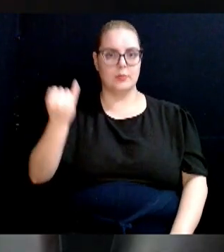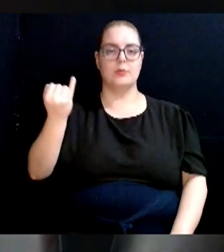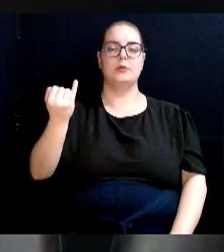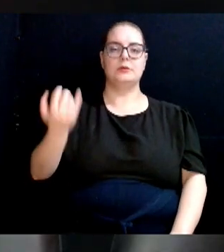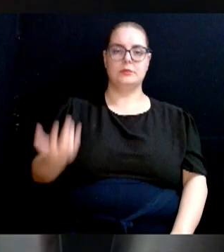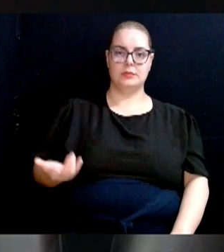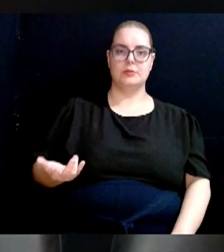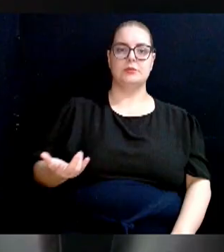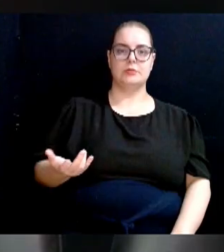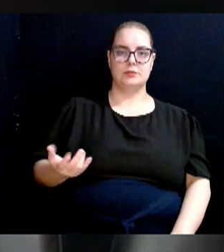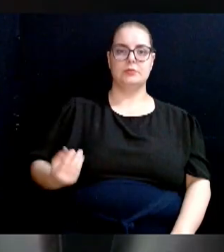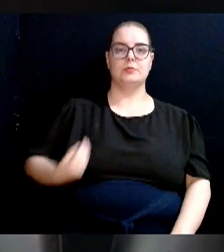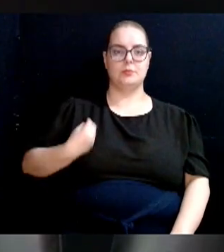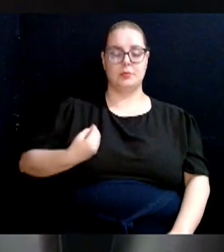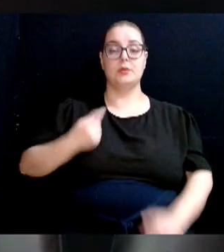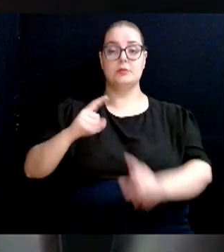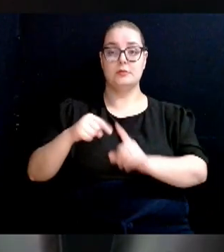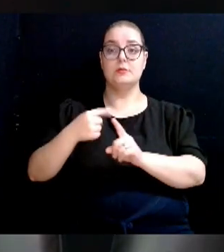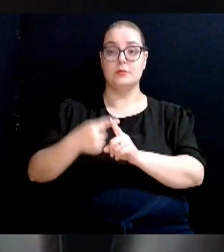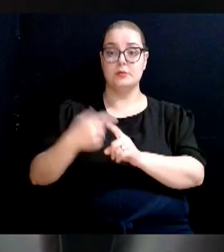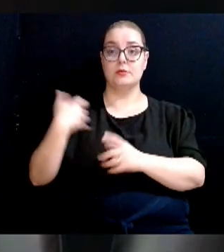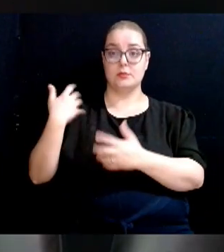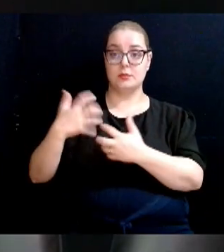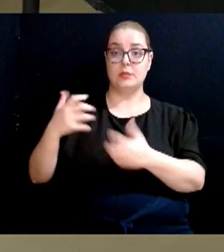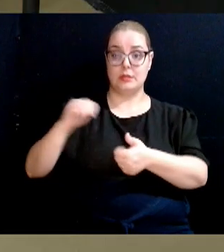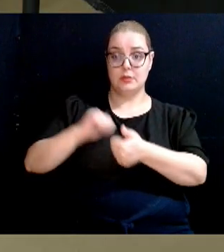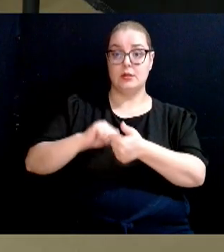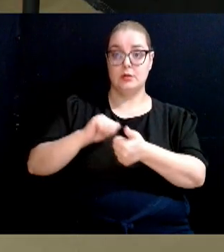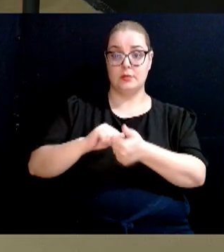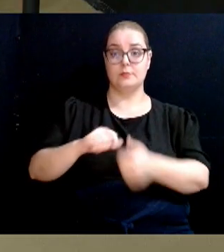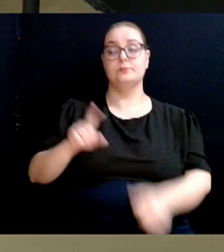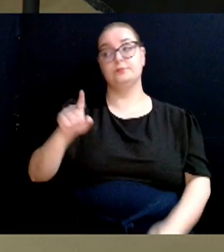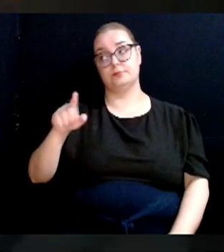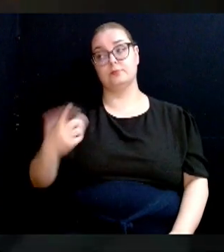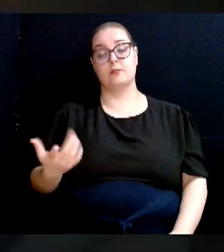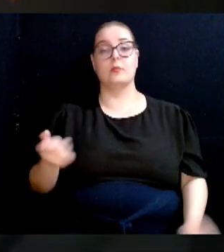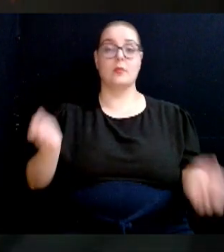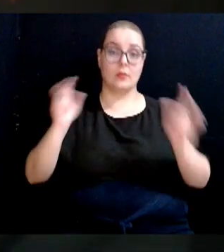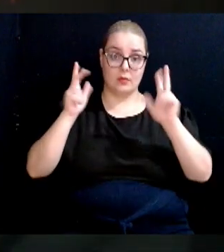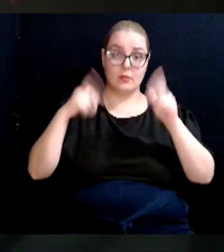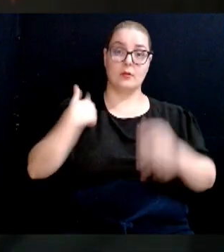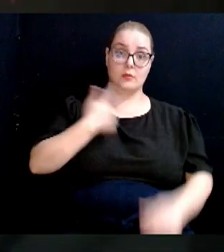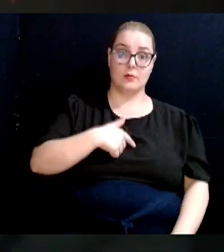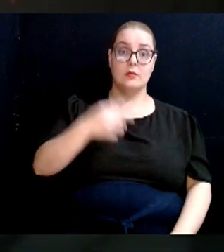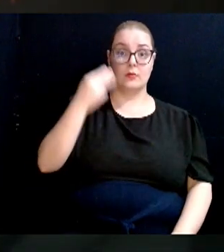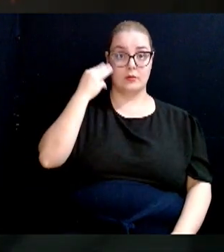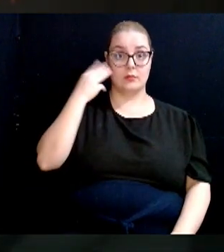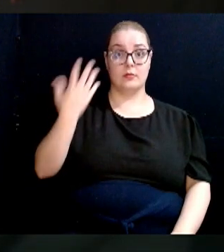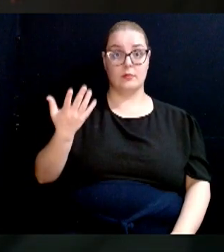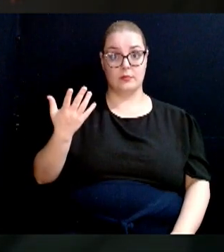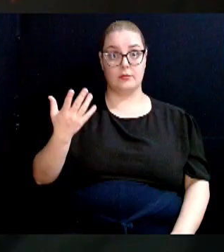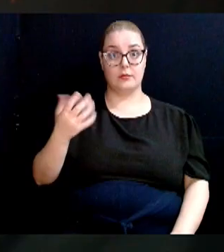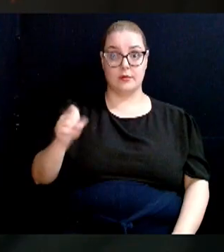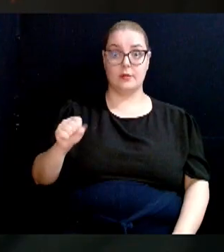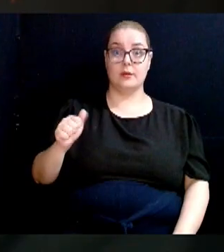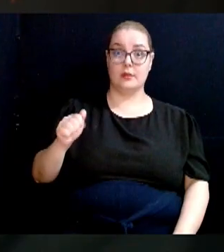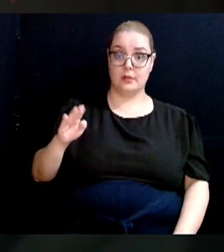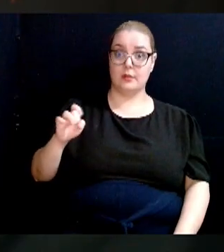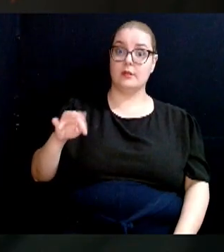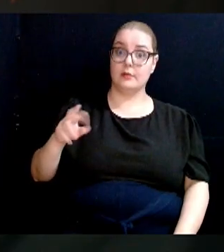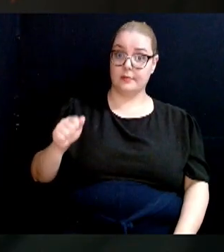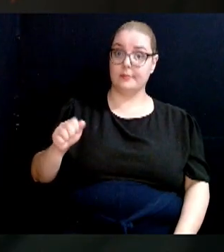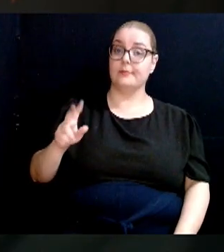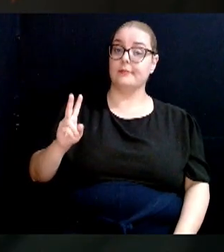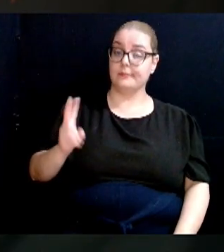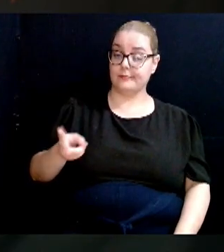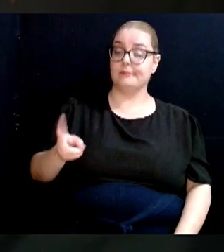vida ativa e envelhecer com qualidade. E ficar atento porque a nossa mente nos sabota, né? Então,